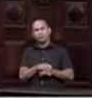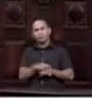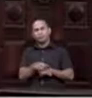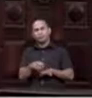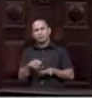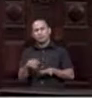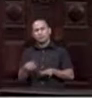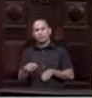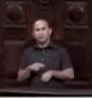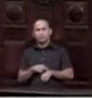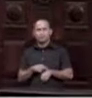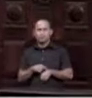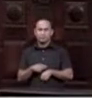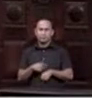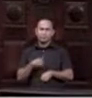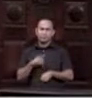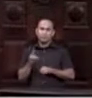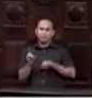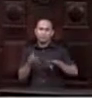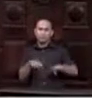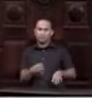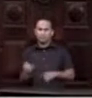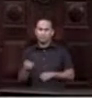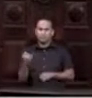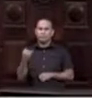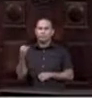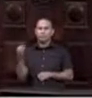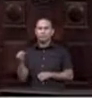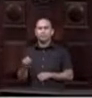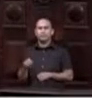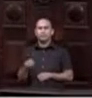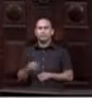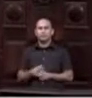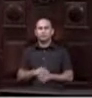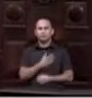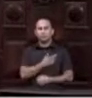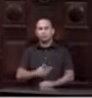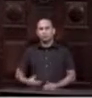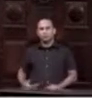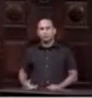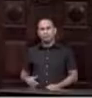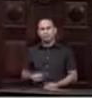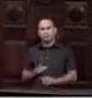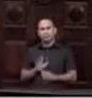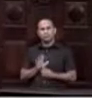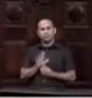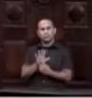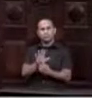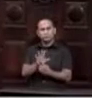há muito tempo deixou de ser prioridade desse governo e está entregue à sua sina,